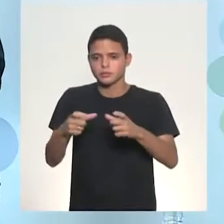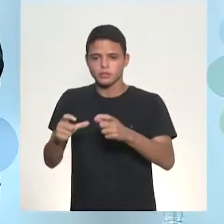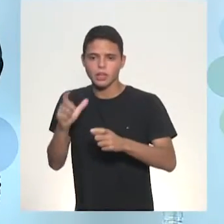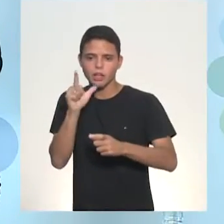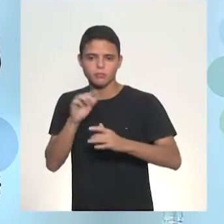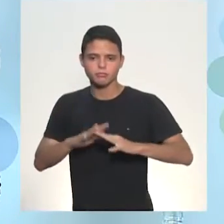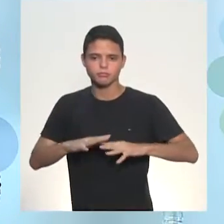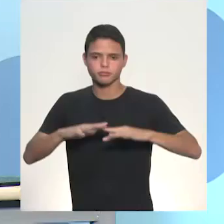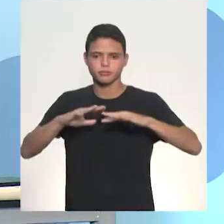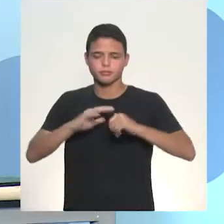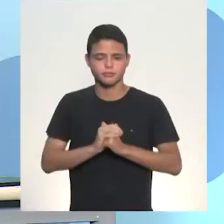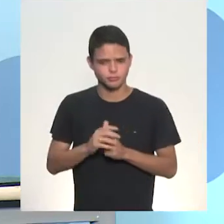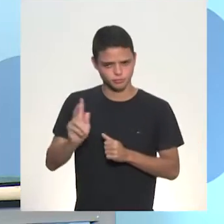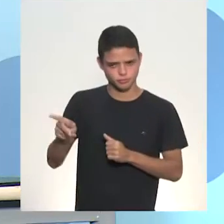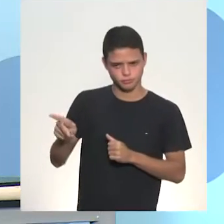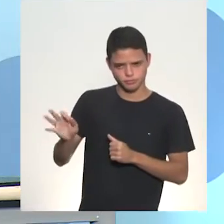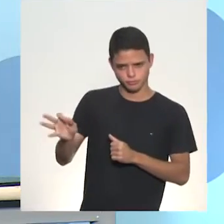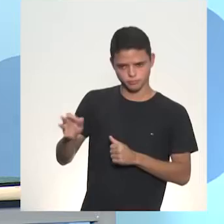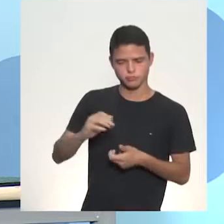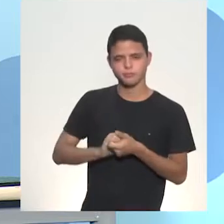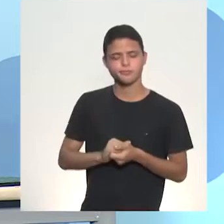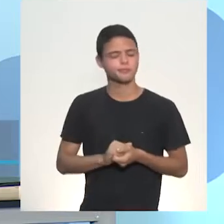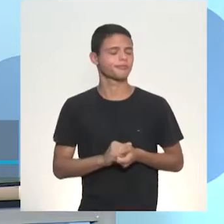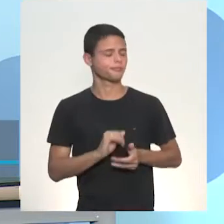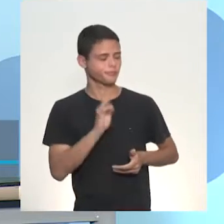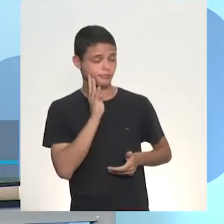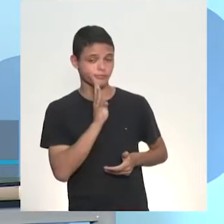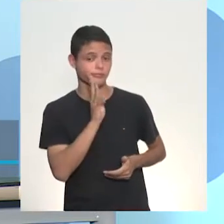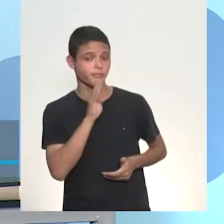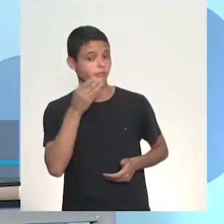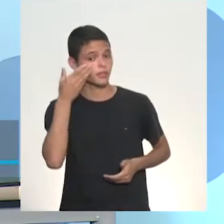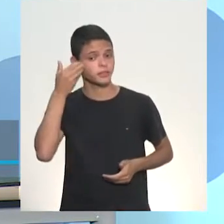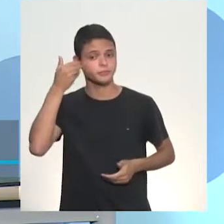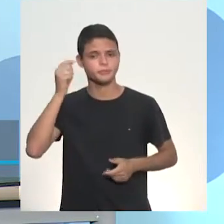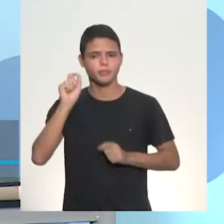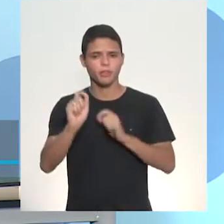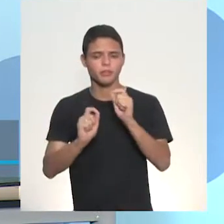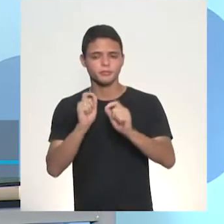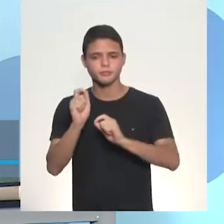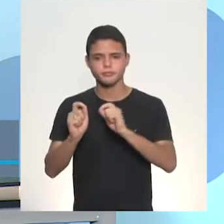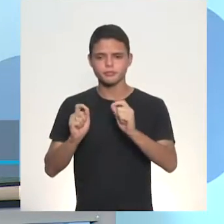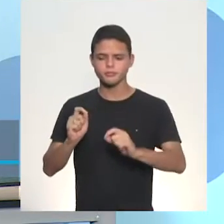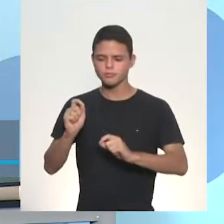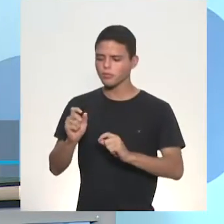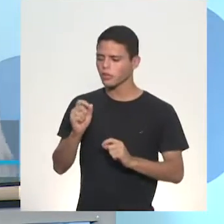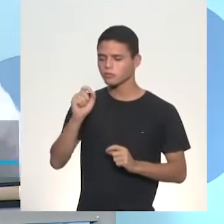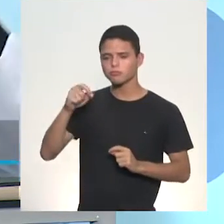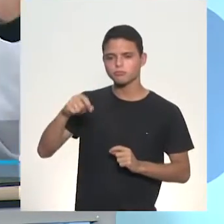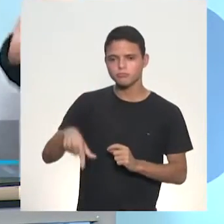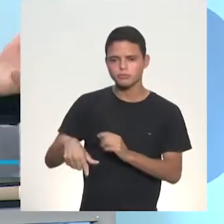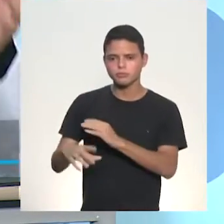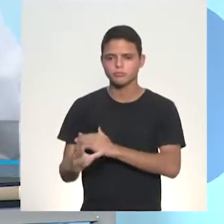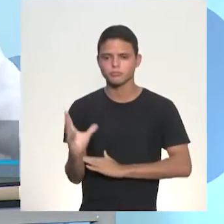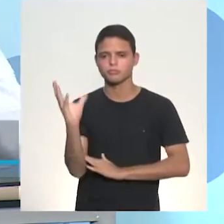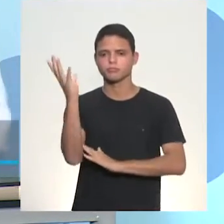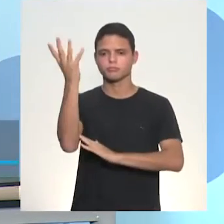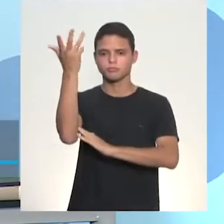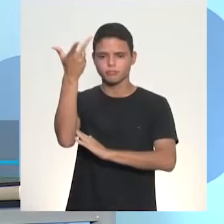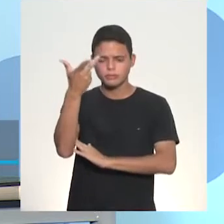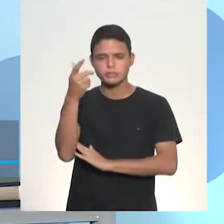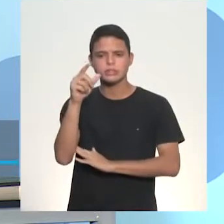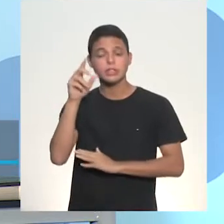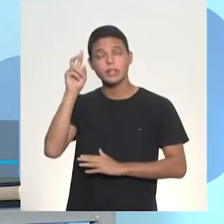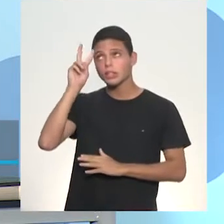professor? isso é uma coisa interessante, porque, igual, né, quando falou lá, quem plantou a floresta? Aí o pessoal lembrou do passarinho, lembrou do